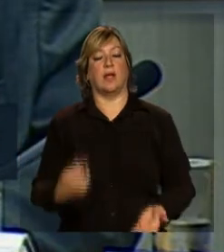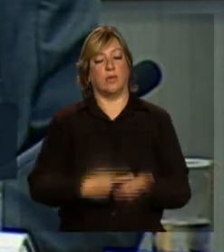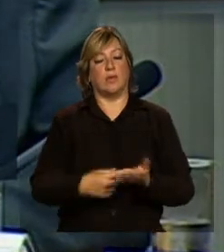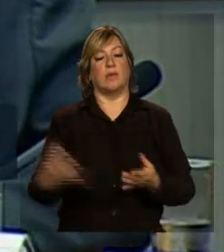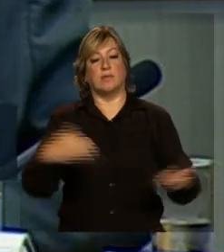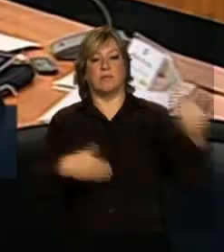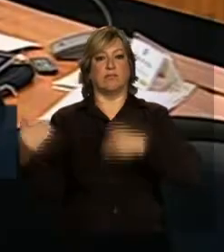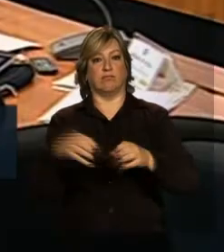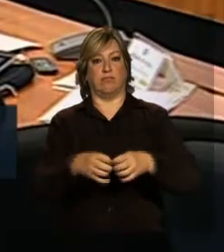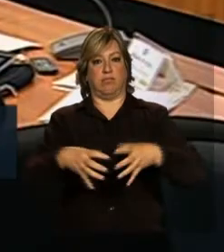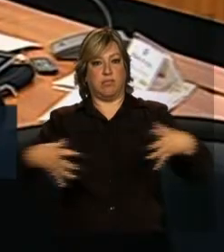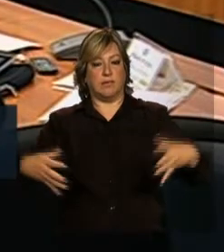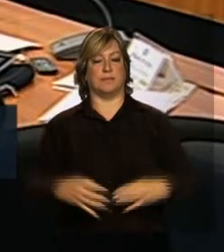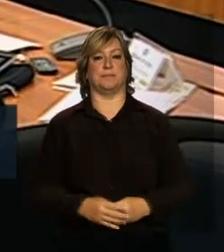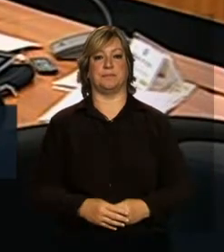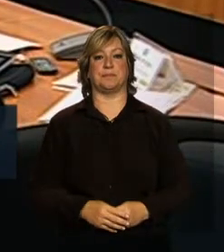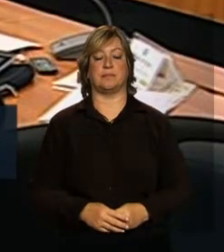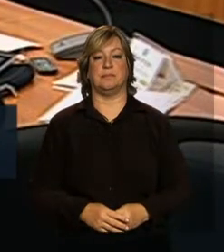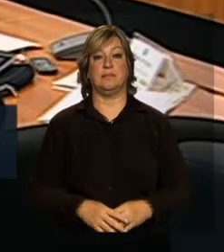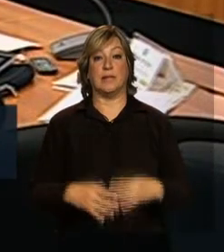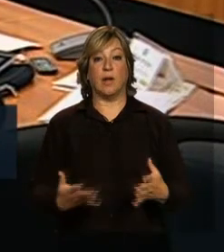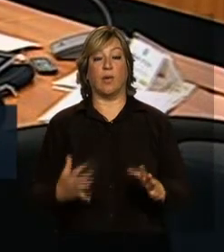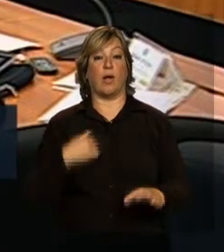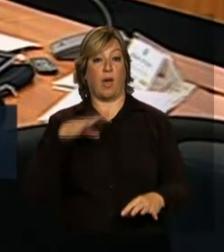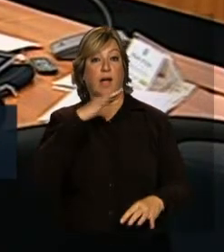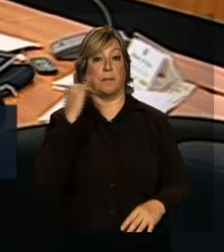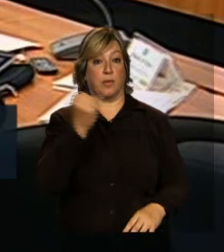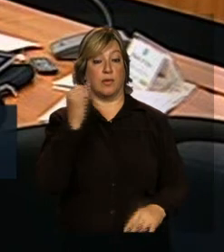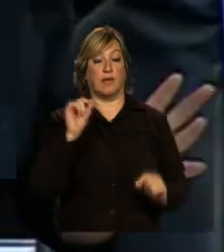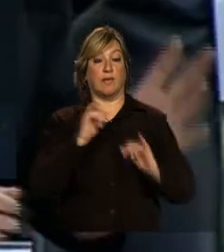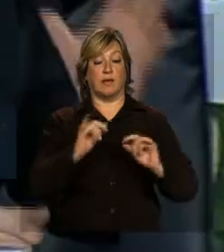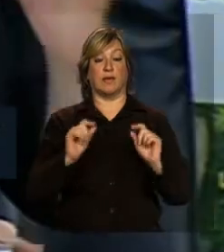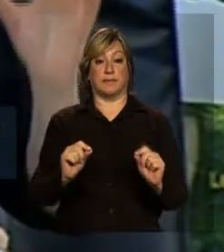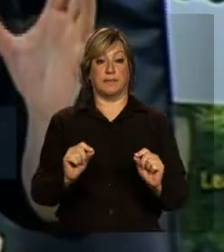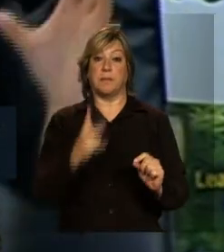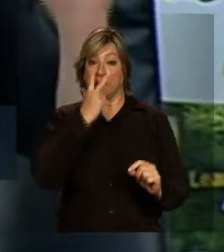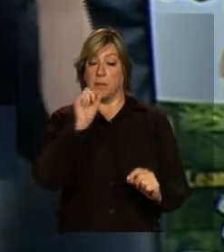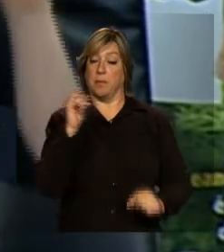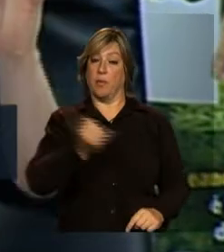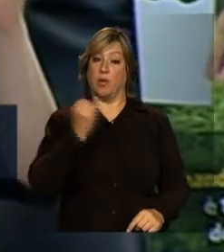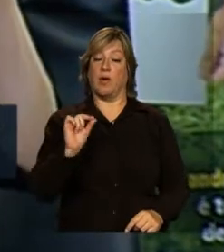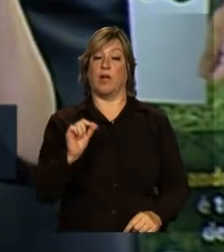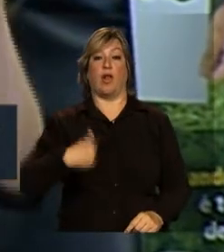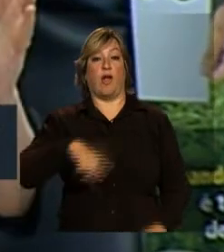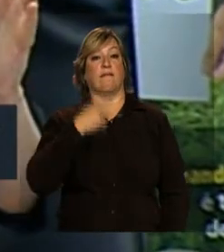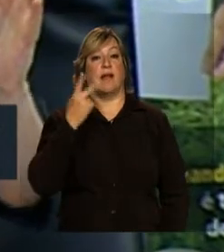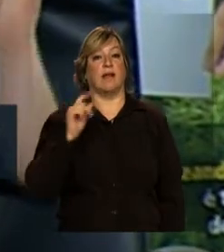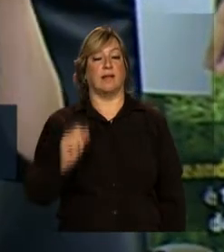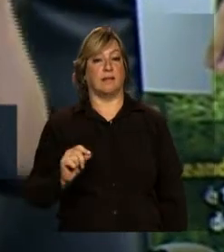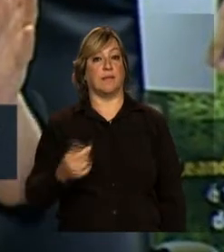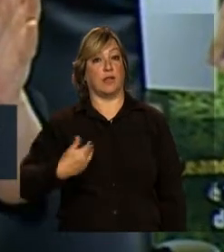acontecendo assim. Então, assim, eu acho que que eu queria dizer, me parece importante, Antônio, referirmos que nós estamos